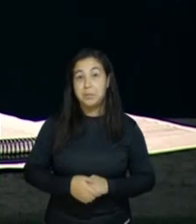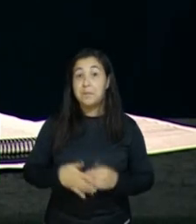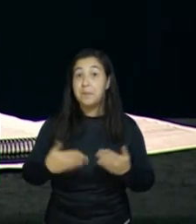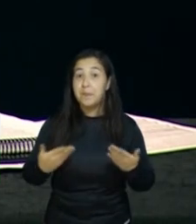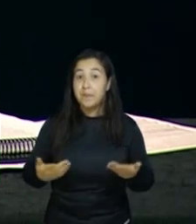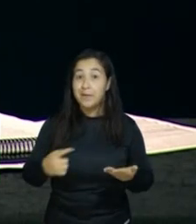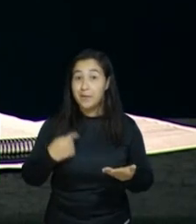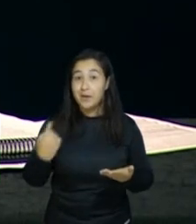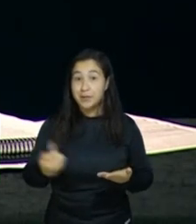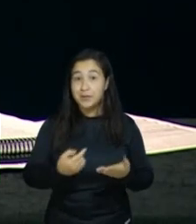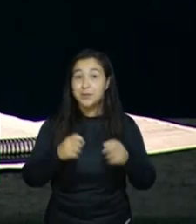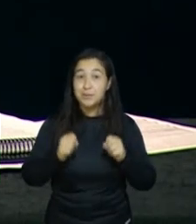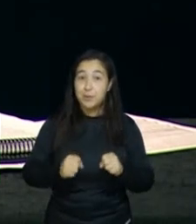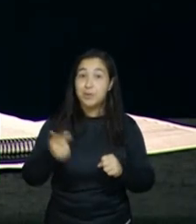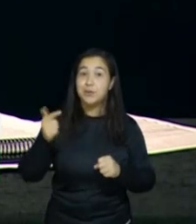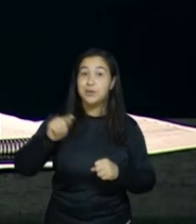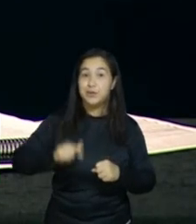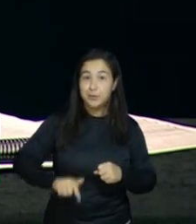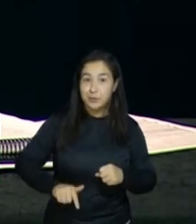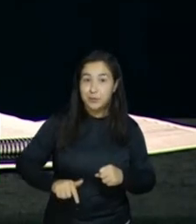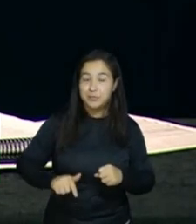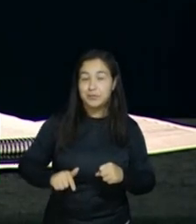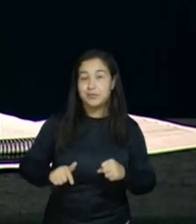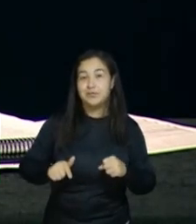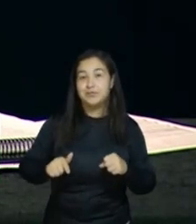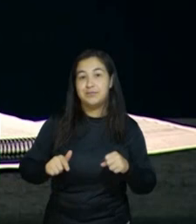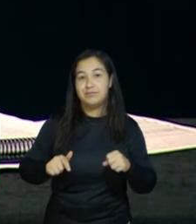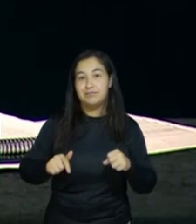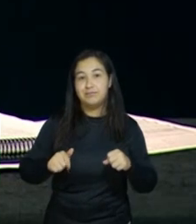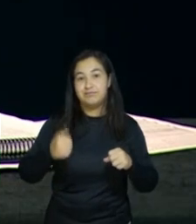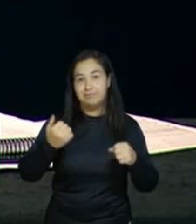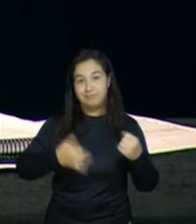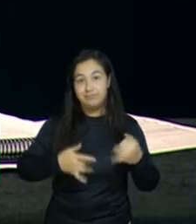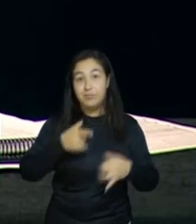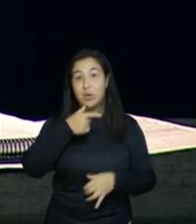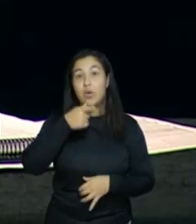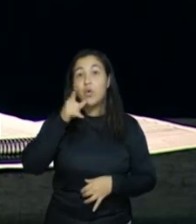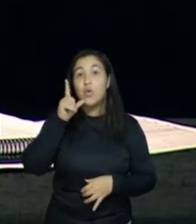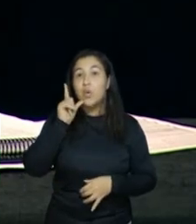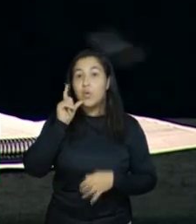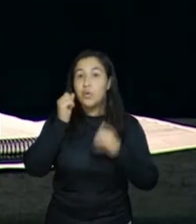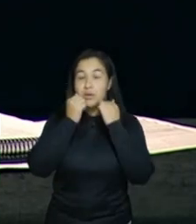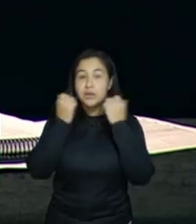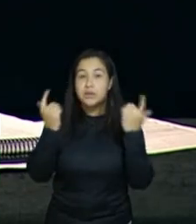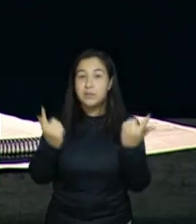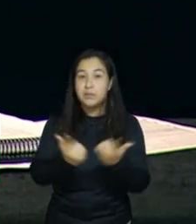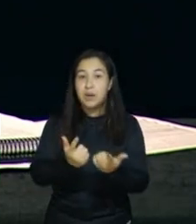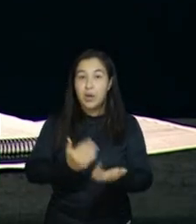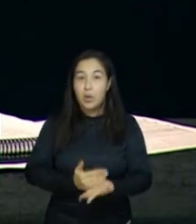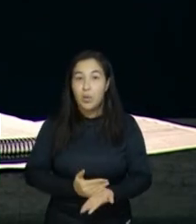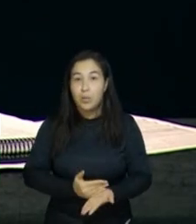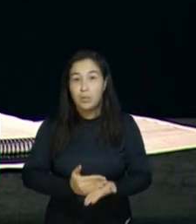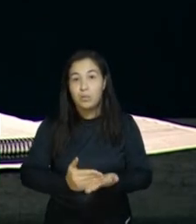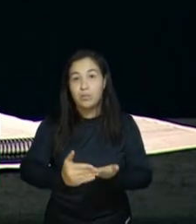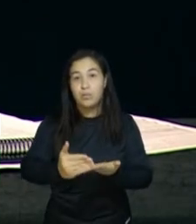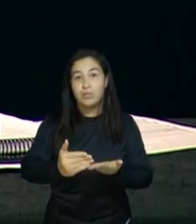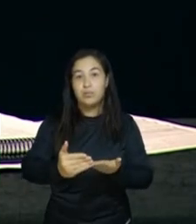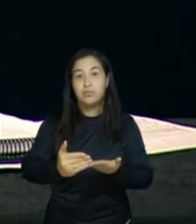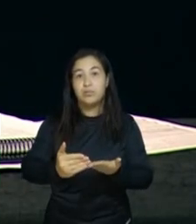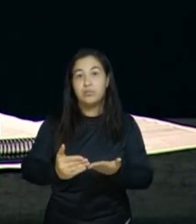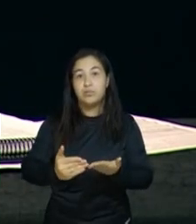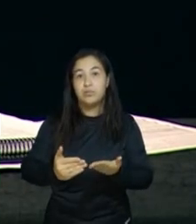nós também repetir esse momento, né? Ontem a Assembleia estreou a